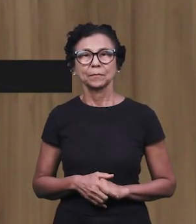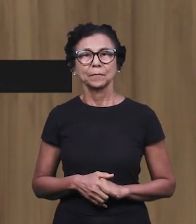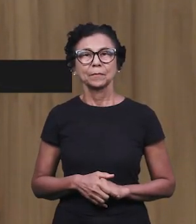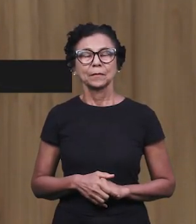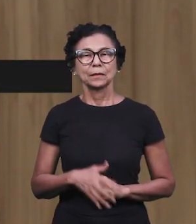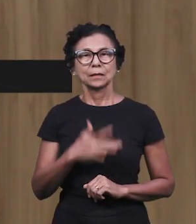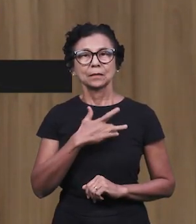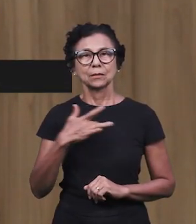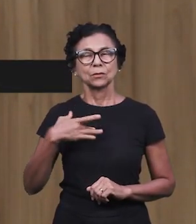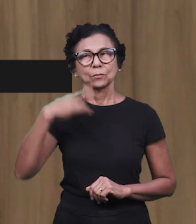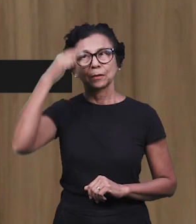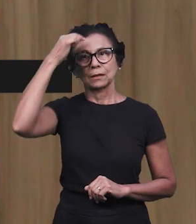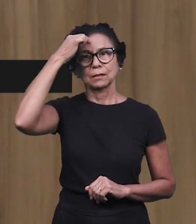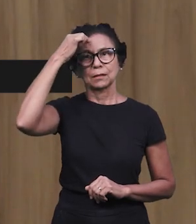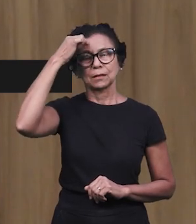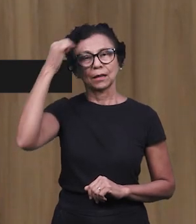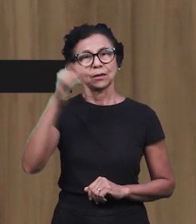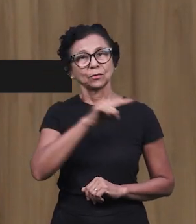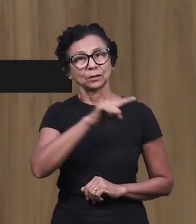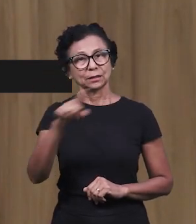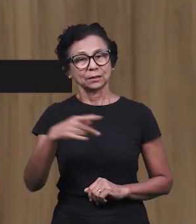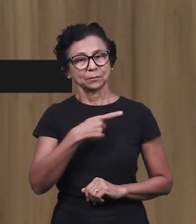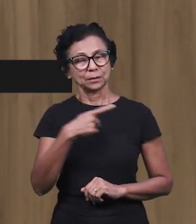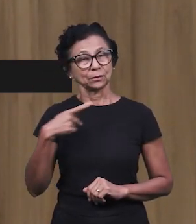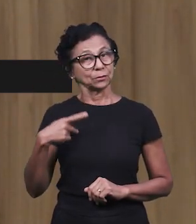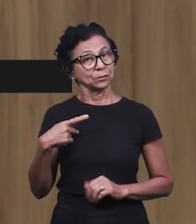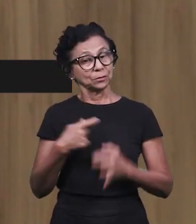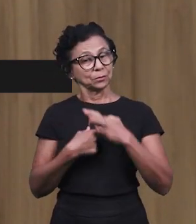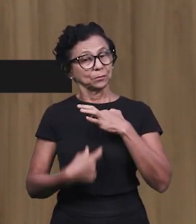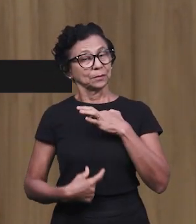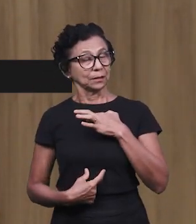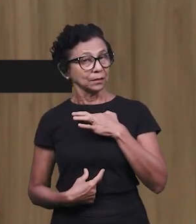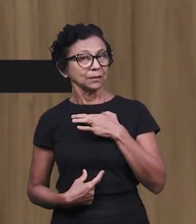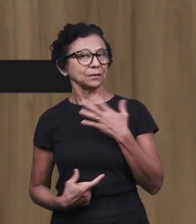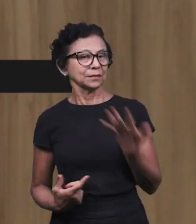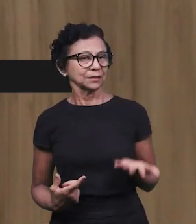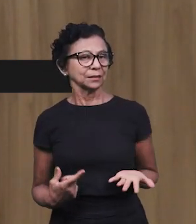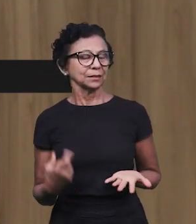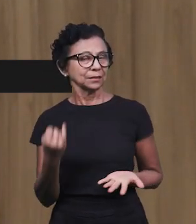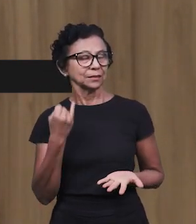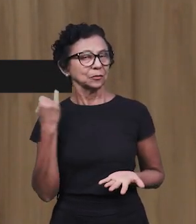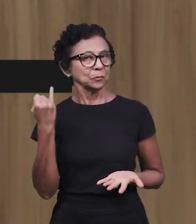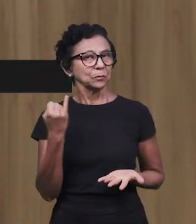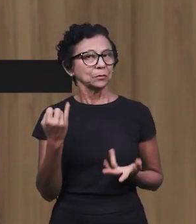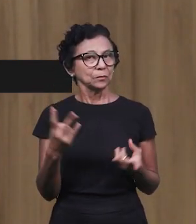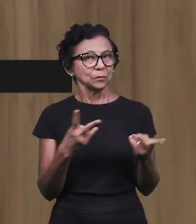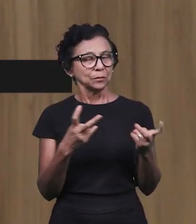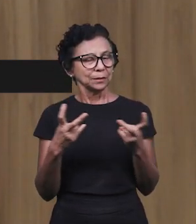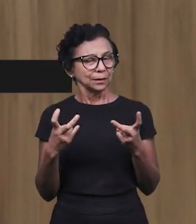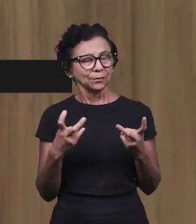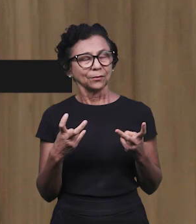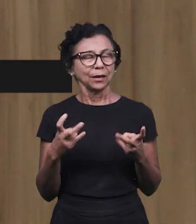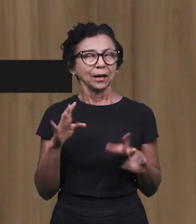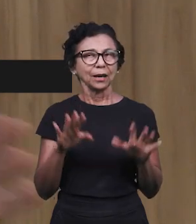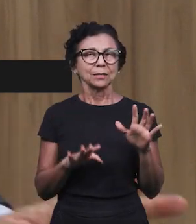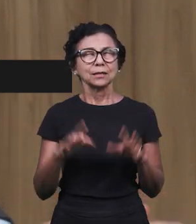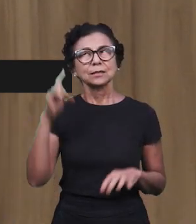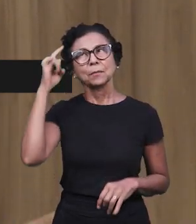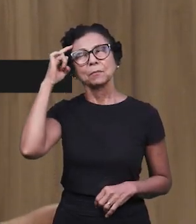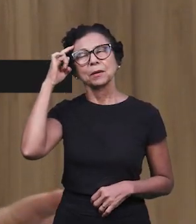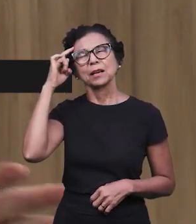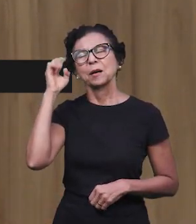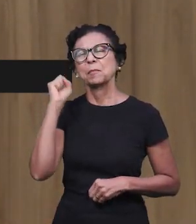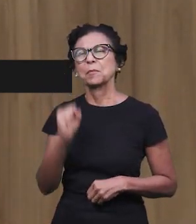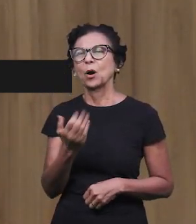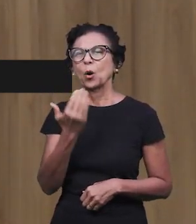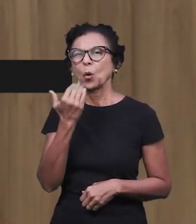homem, né? Pastores, obreiros. É importante a gente estar atento a isso, porque às vezes a gente acha que pode comer